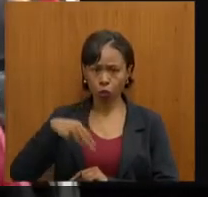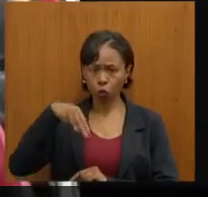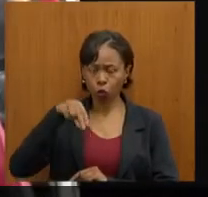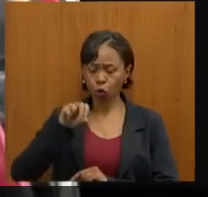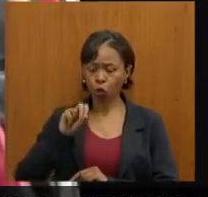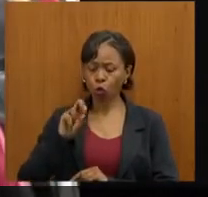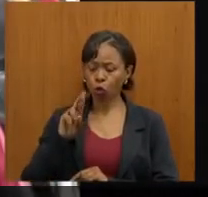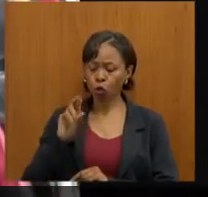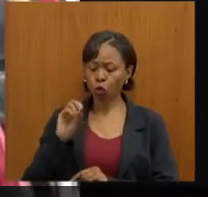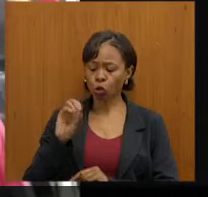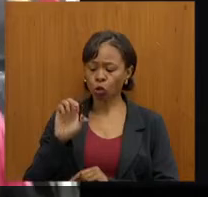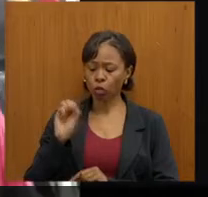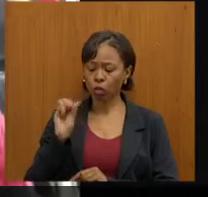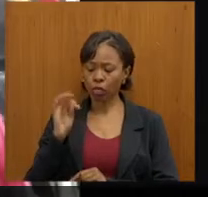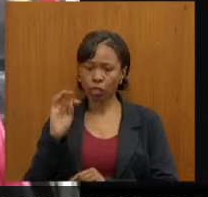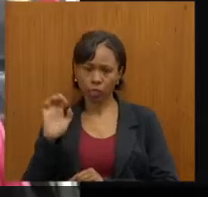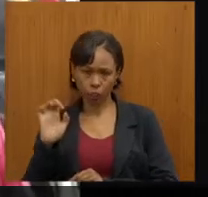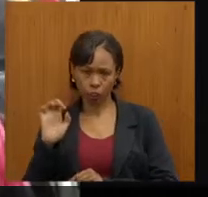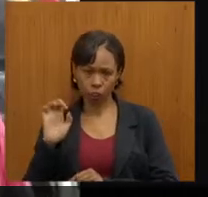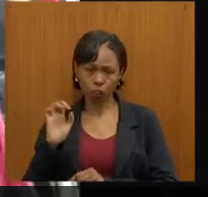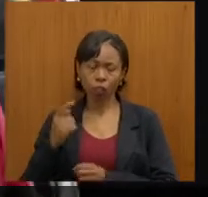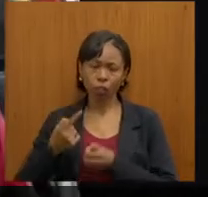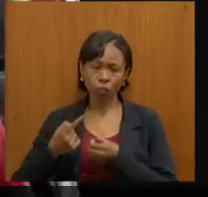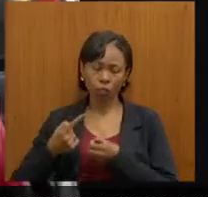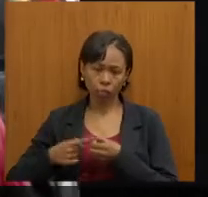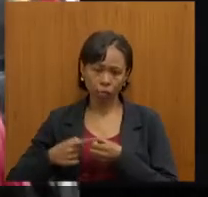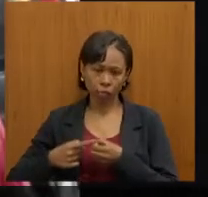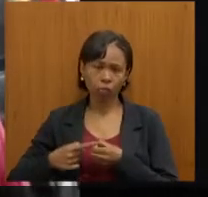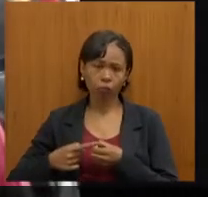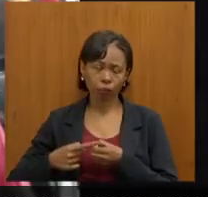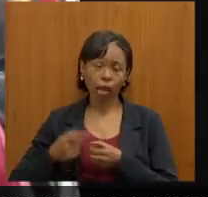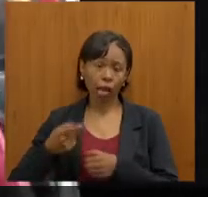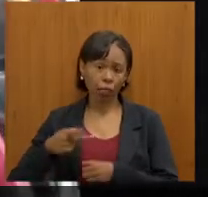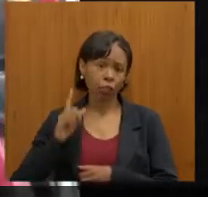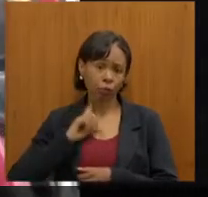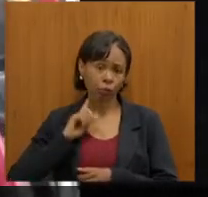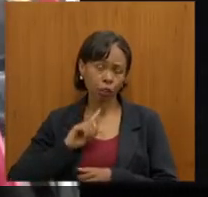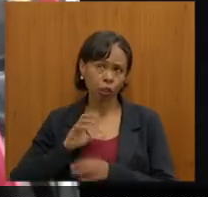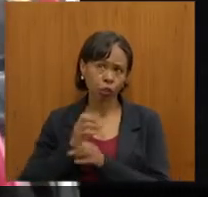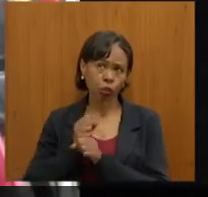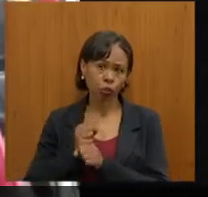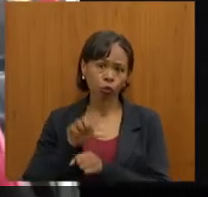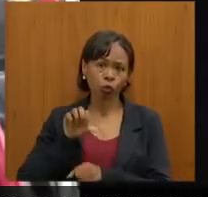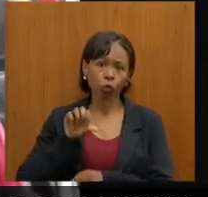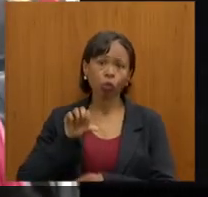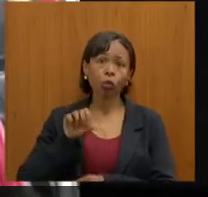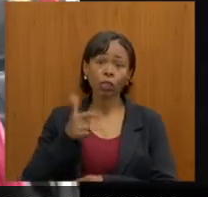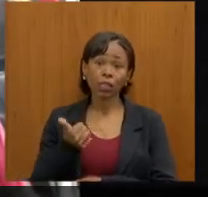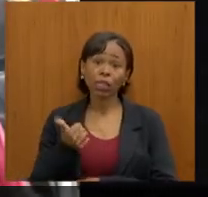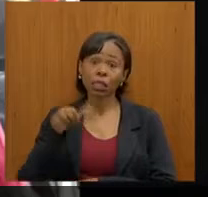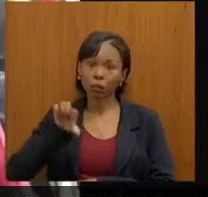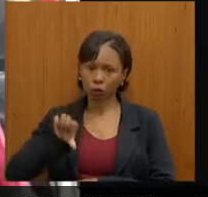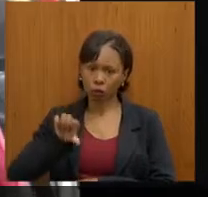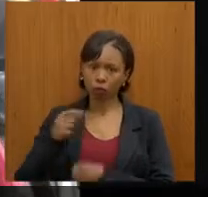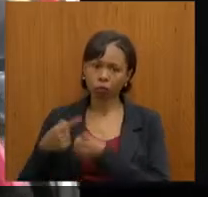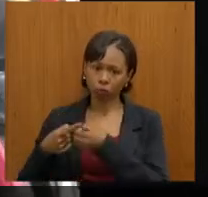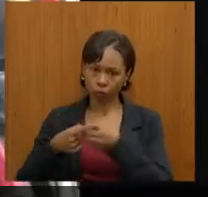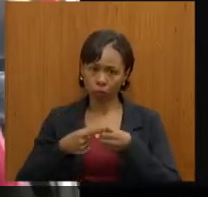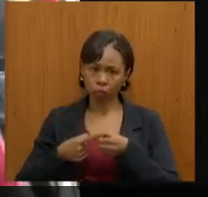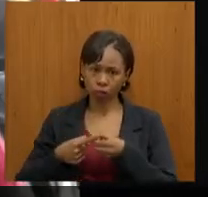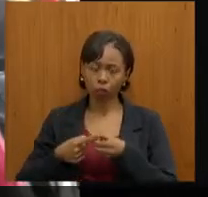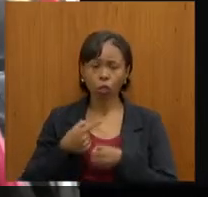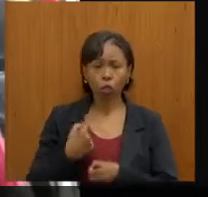- 19 municípios e nós temos trabalhado para implantar o conselho da Mulher em toda a região e a gente